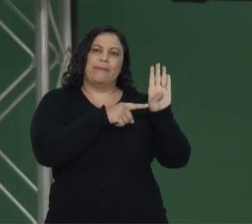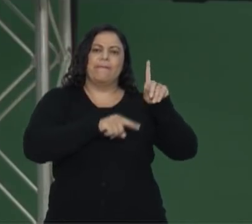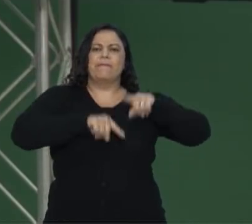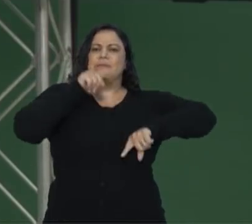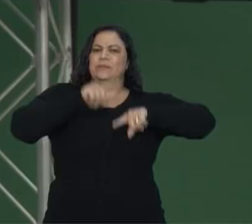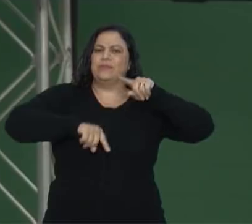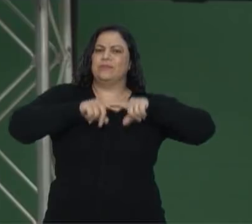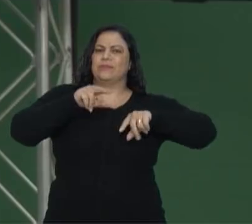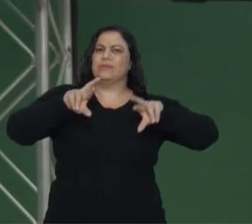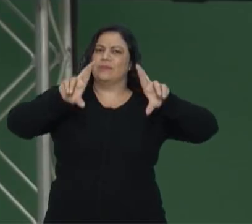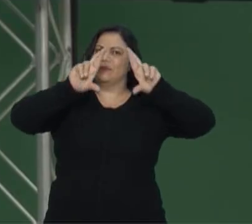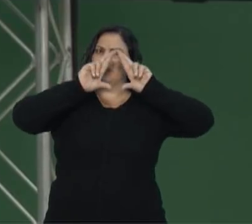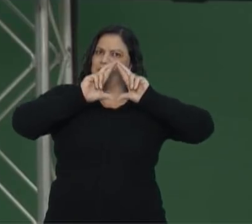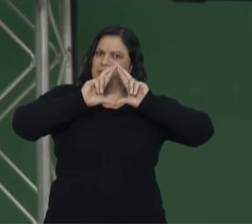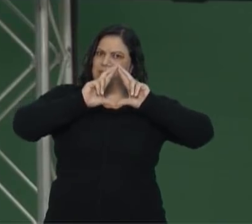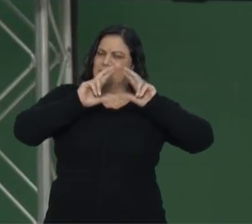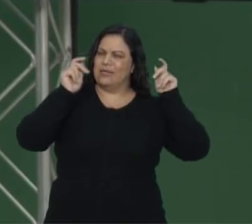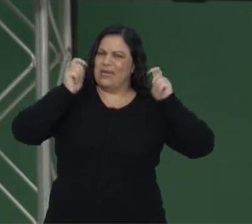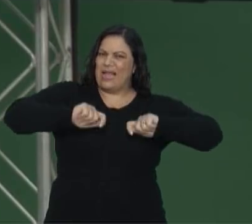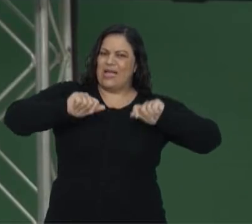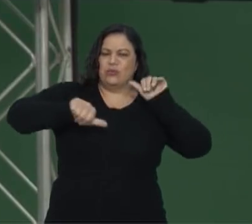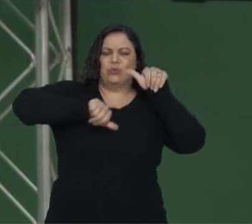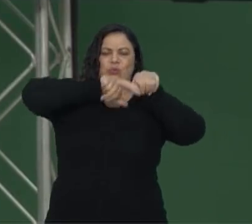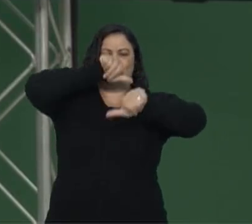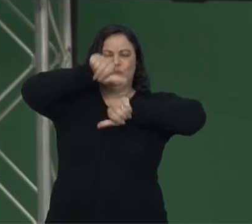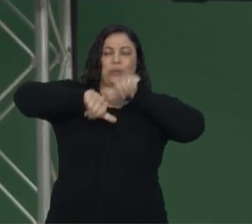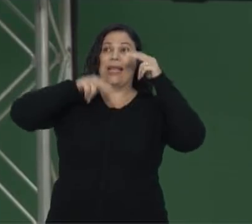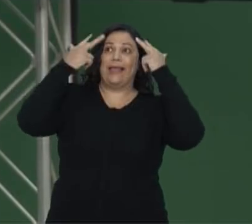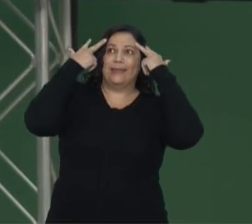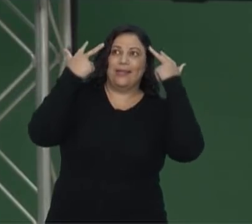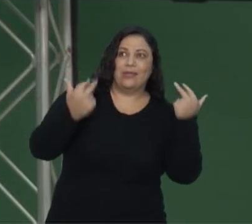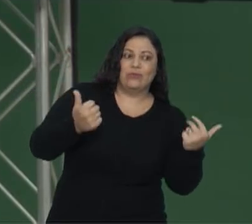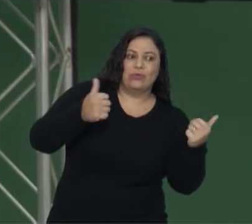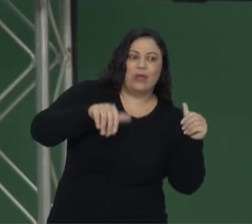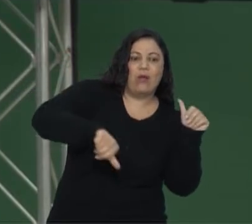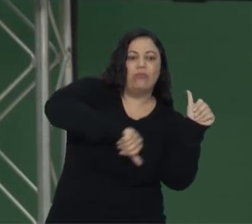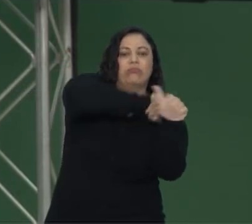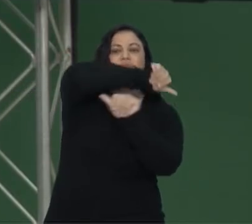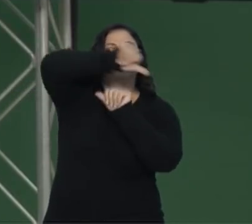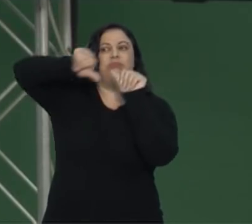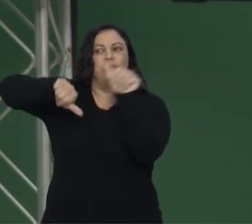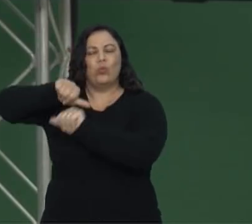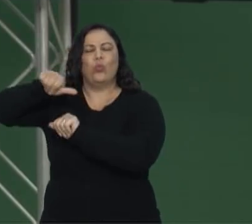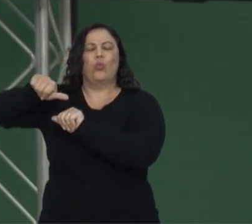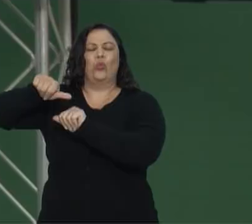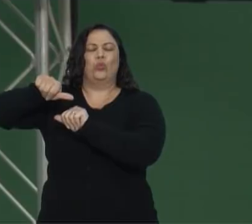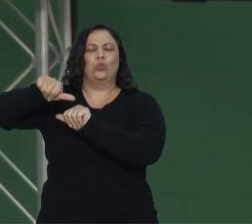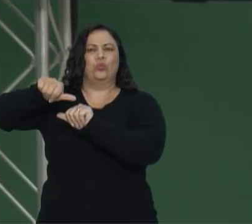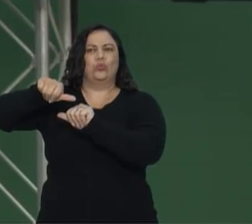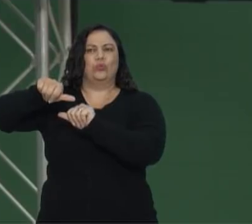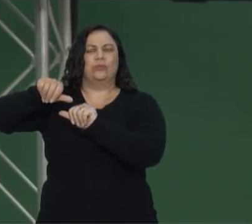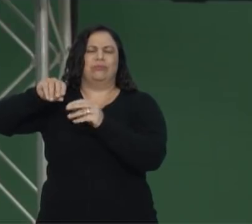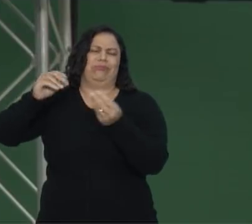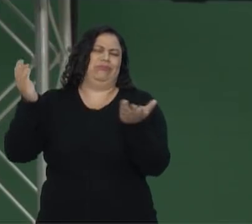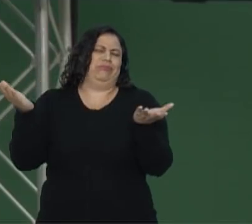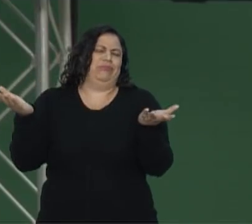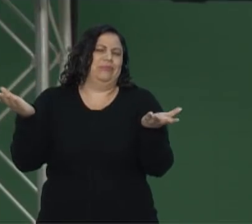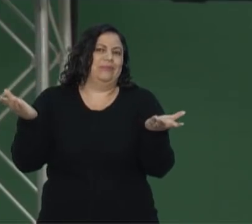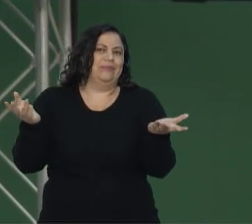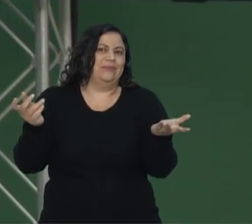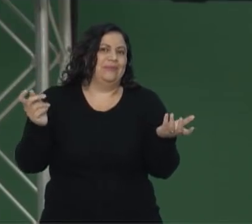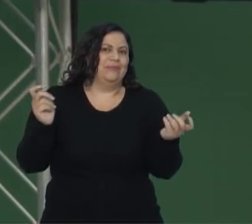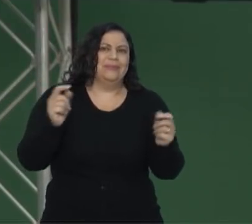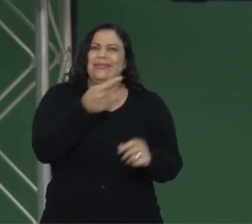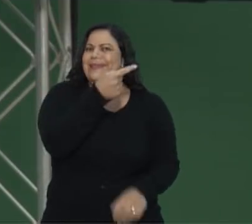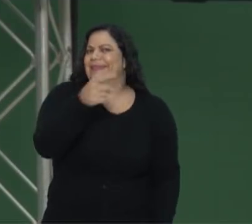é todo material natural que se transforma em artificial. Então, se eu reciclo, eu pego algo natural e transformo em ele